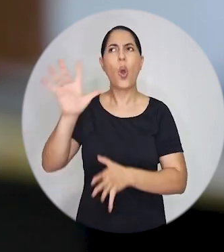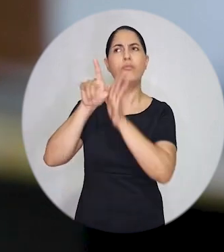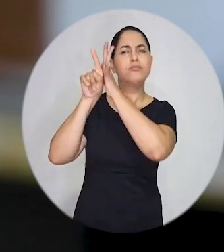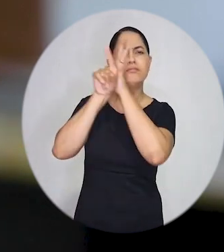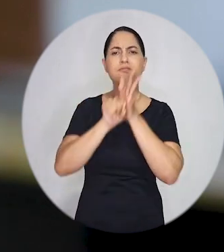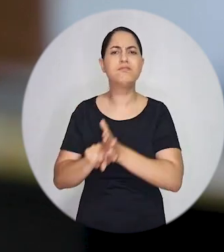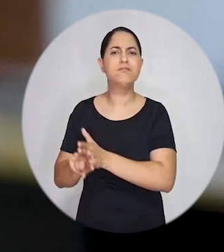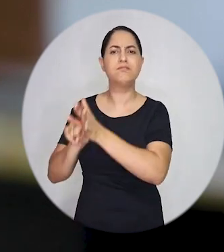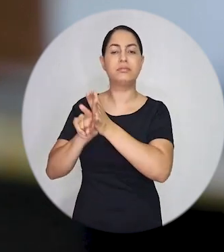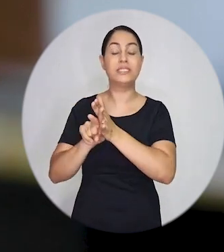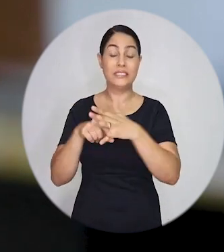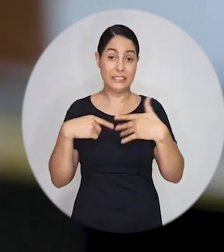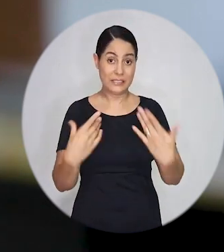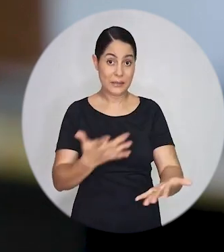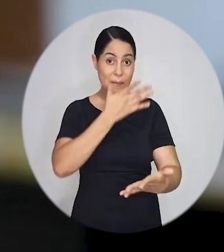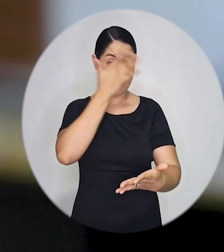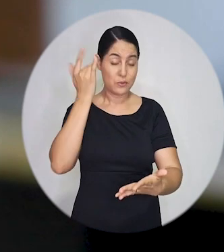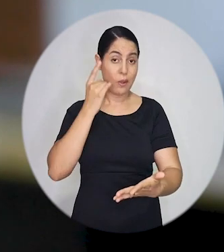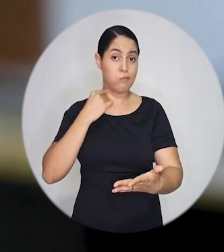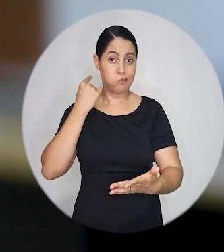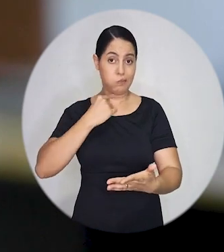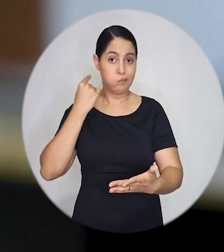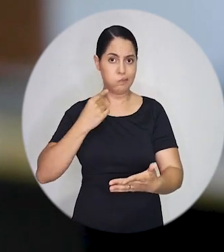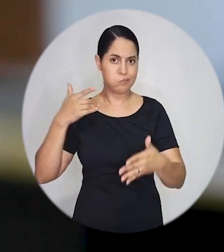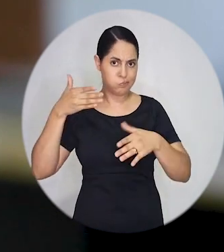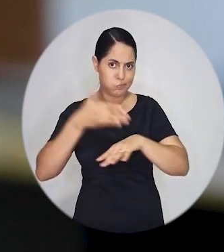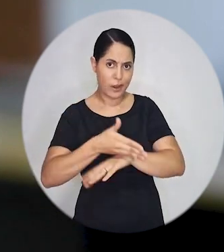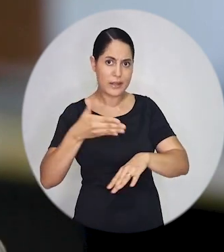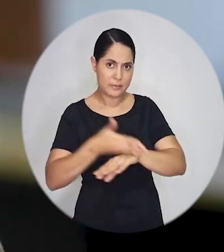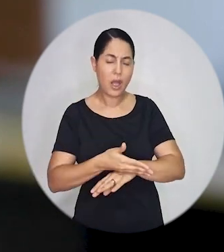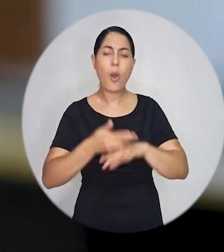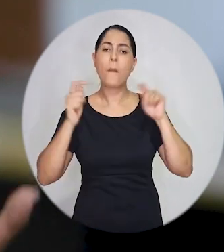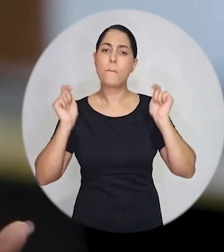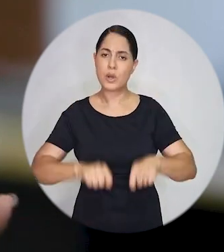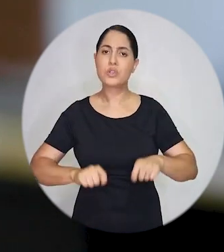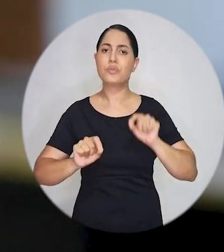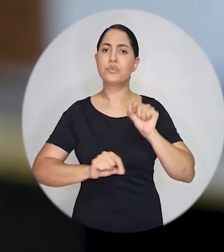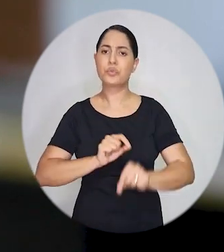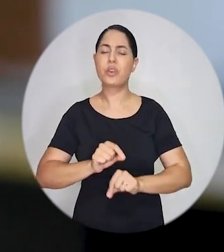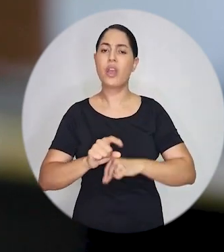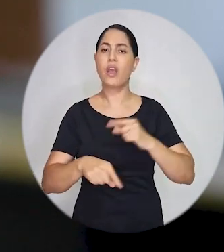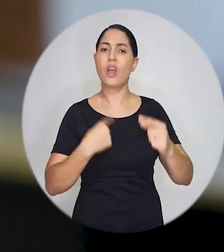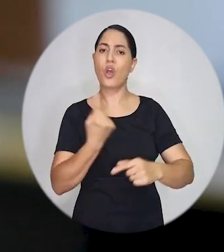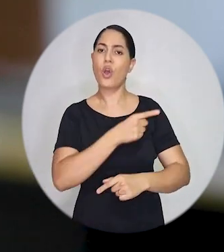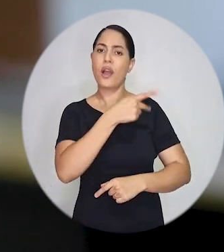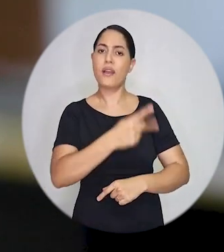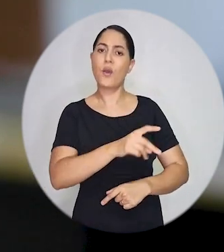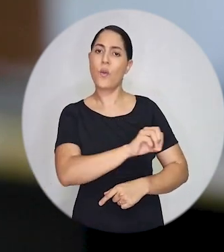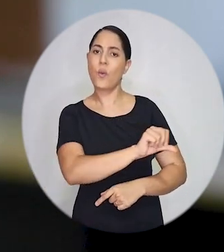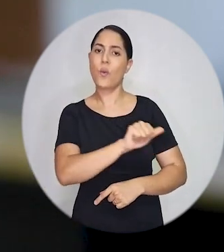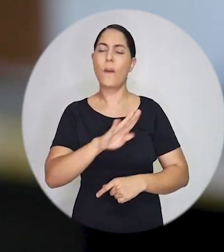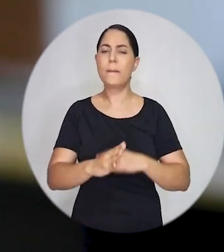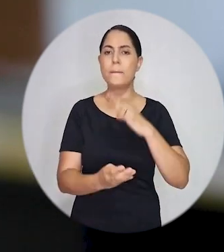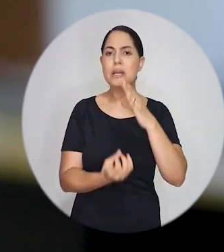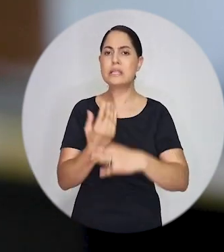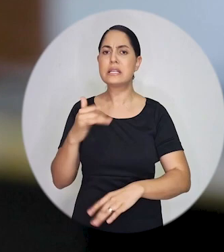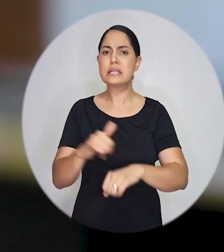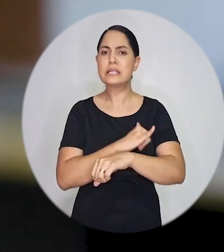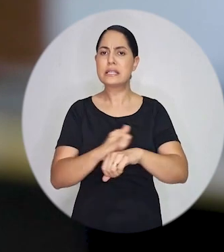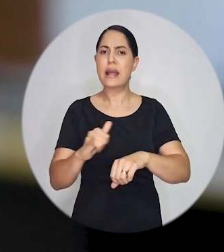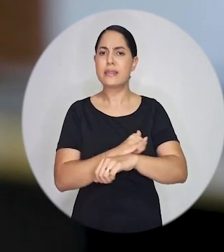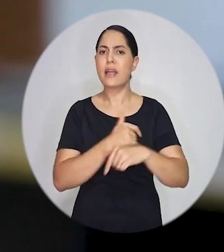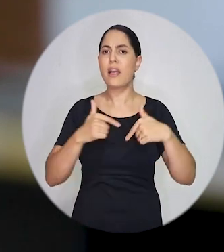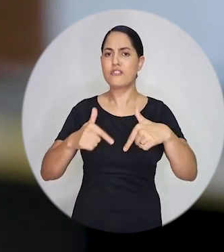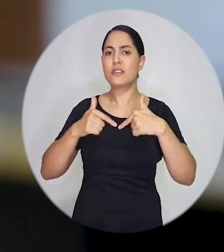e advogados de todo o país. A participação dos inscritos permitirá à OAB a criação e a manutenção de iniciativas